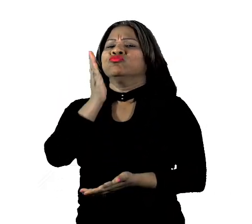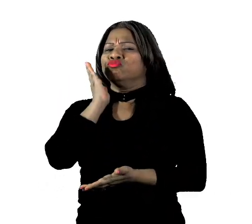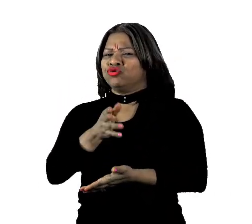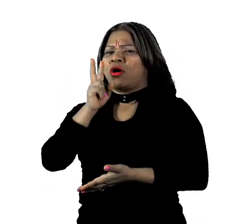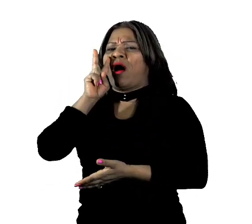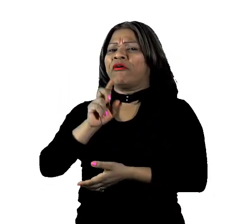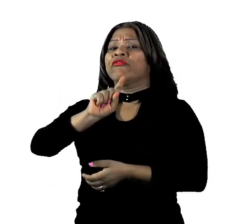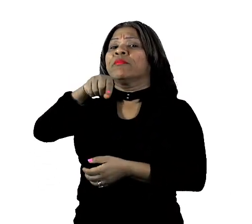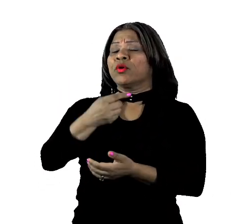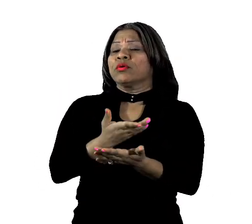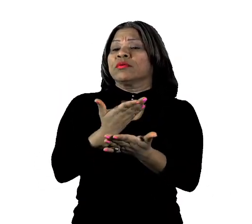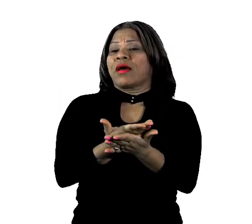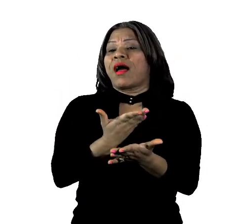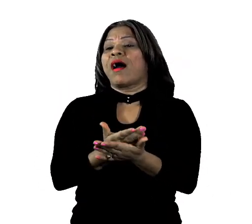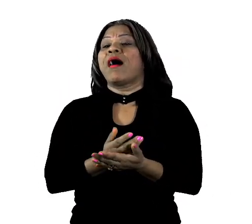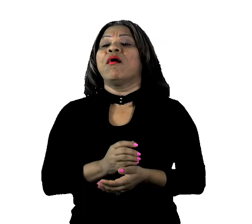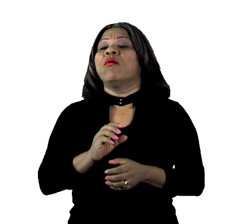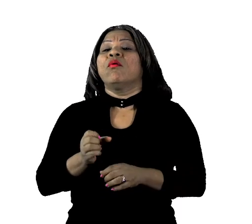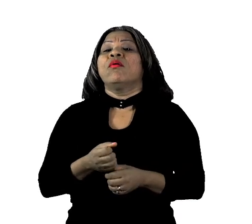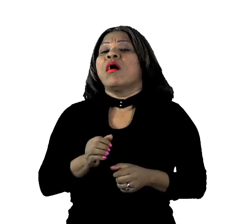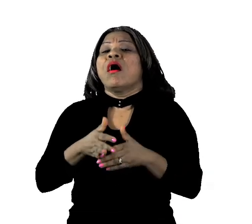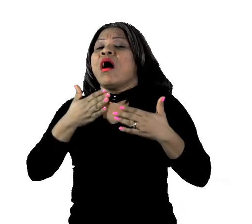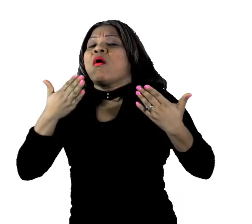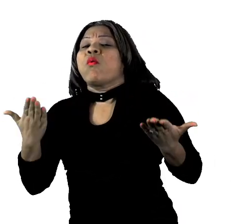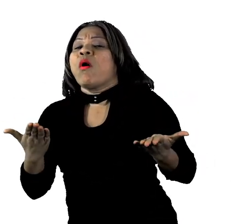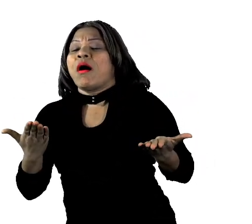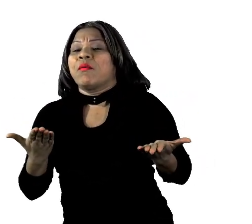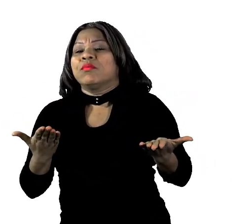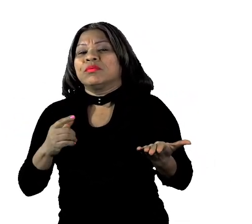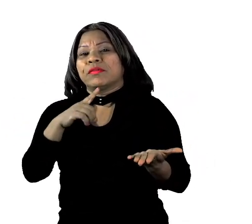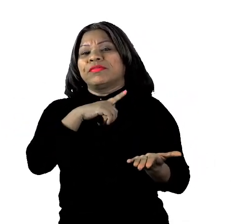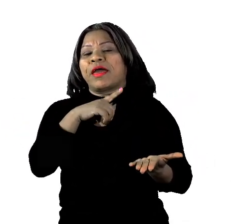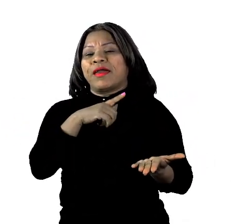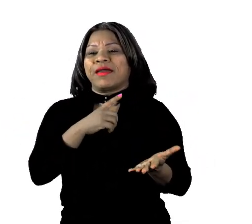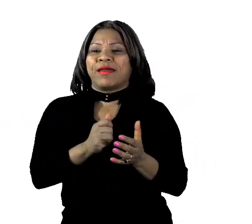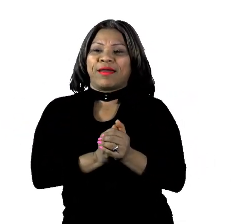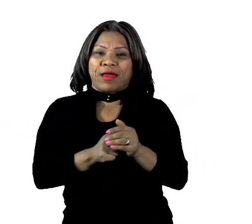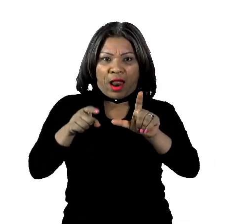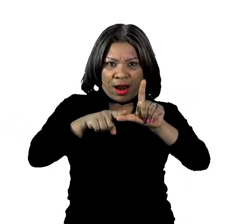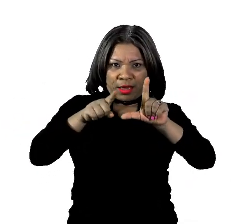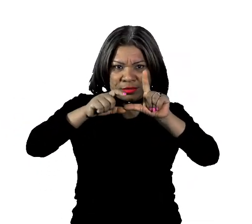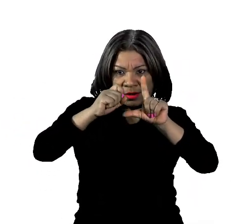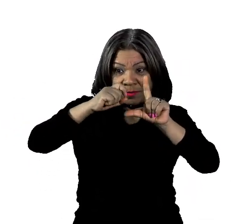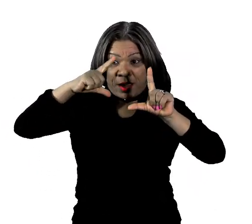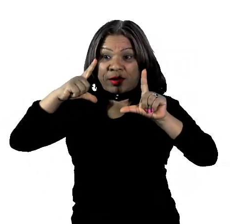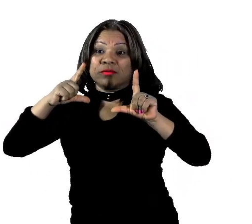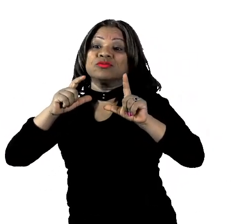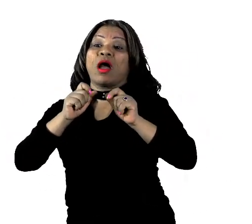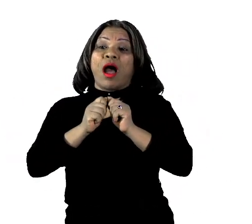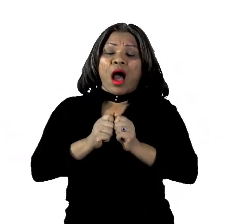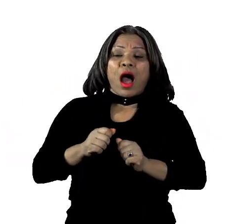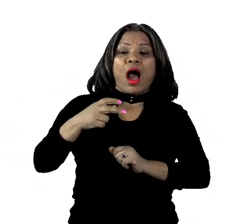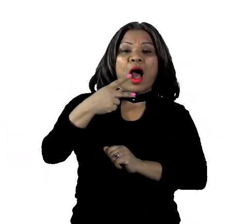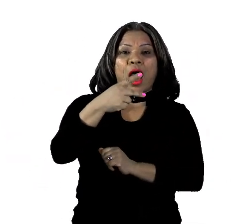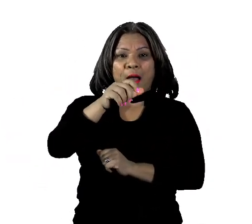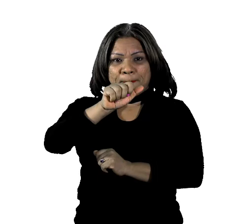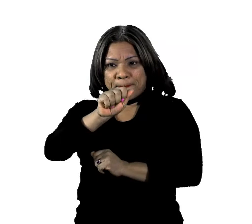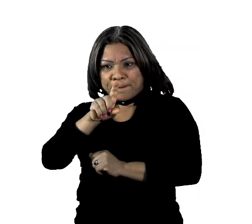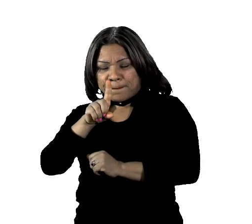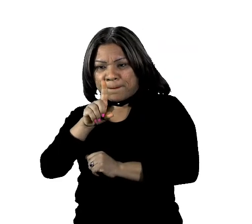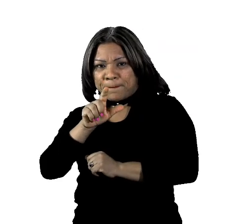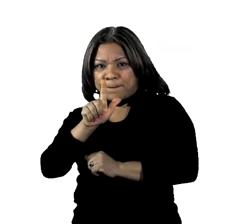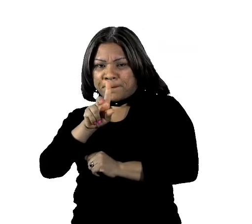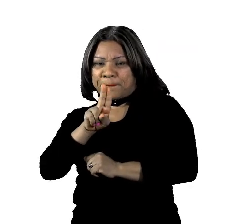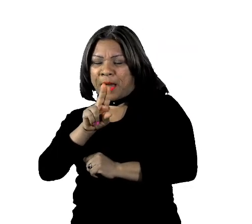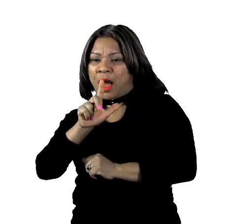Quais são as palavras que estão com letra maiúscula? O Paulo, que é o nome próprio, o nome de um homem, né? A Sandra, a Emília e a Francisquinha, que são nomes